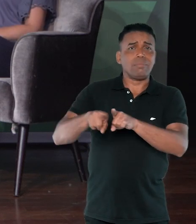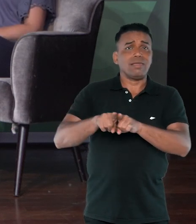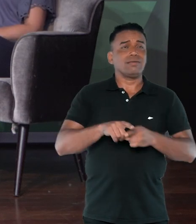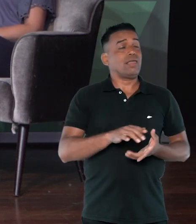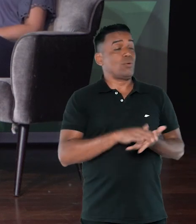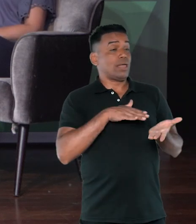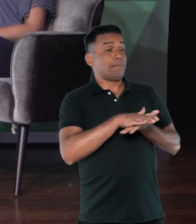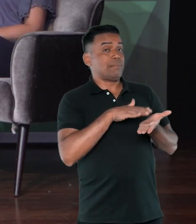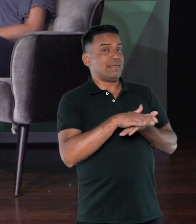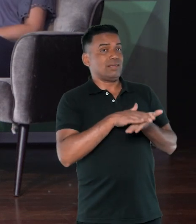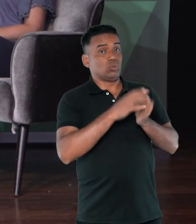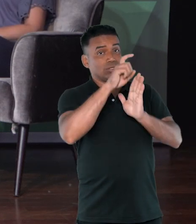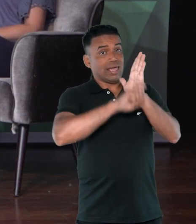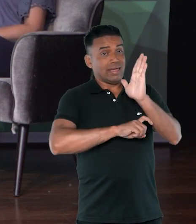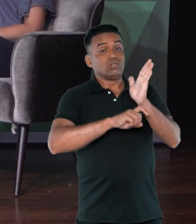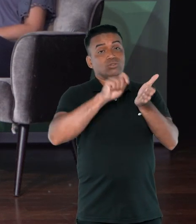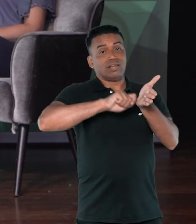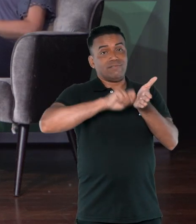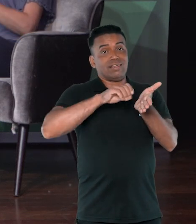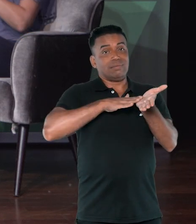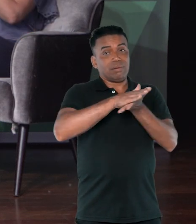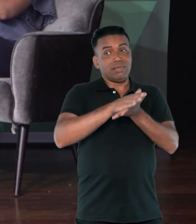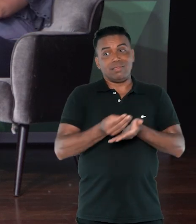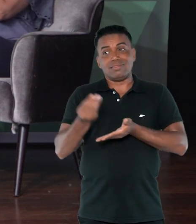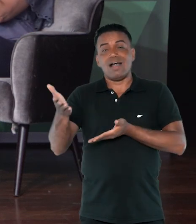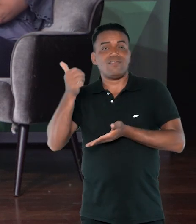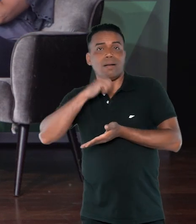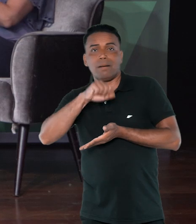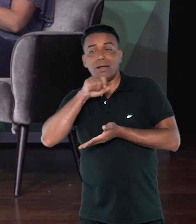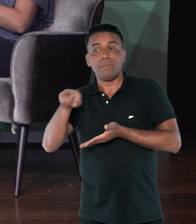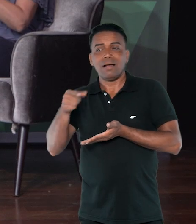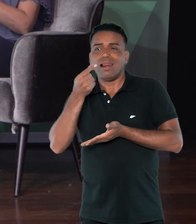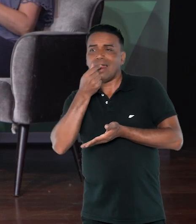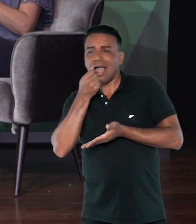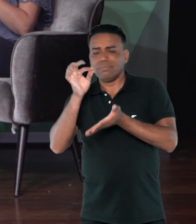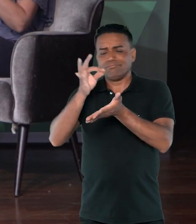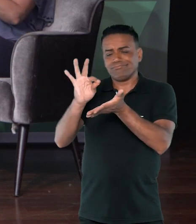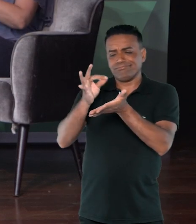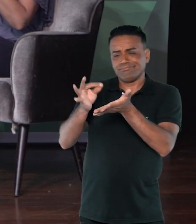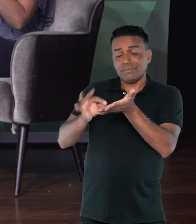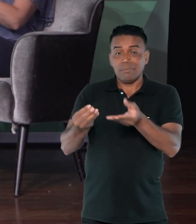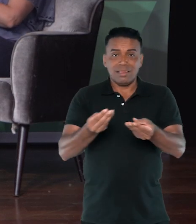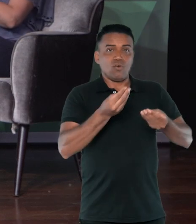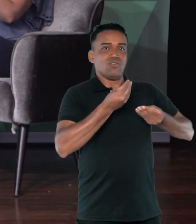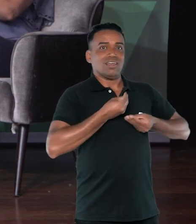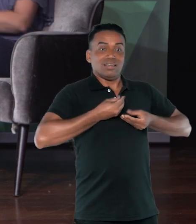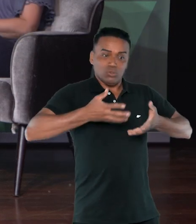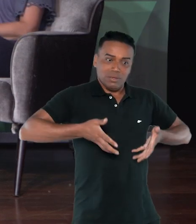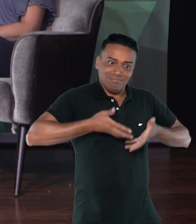isso com ela. Né, então, eu ia lapidando o diamante aí, né, reescrevendo